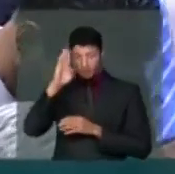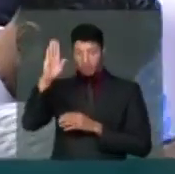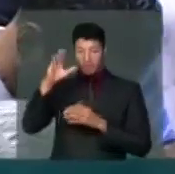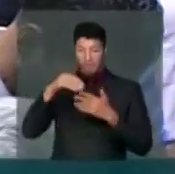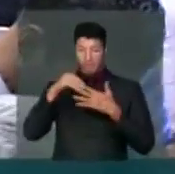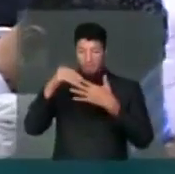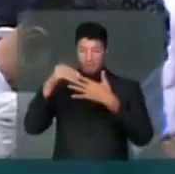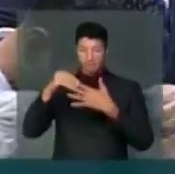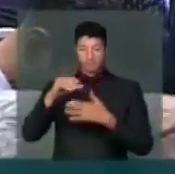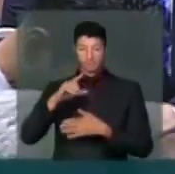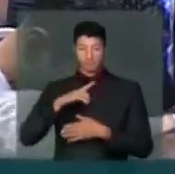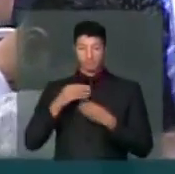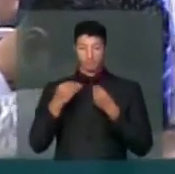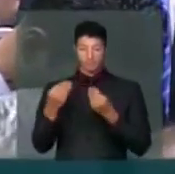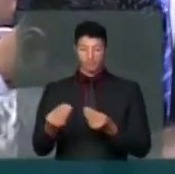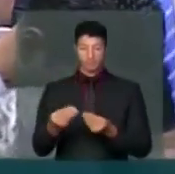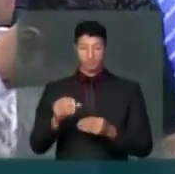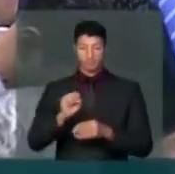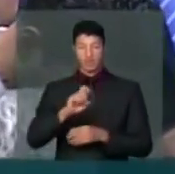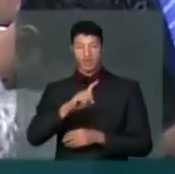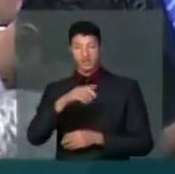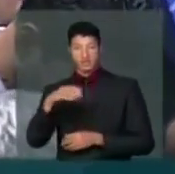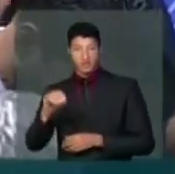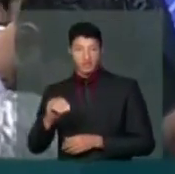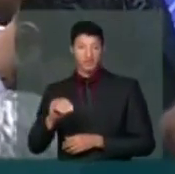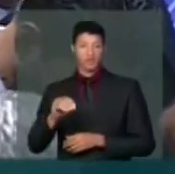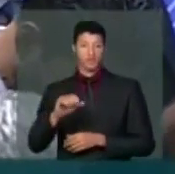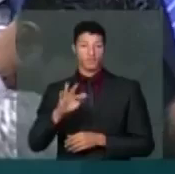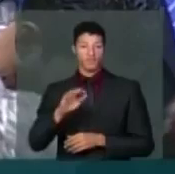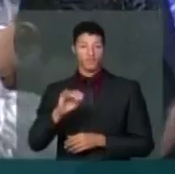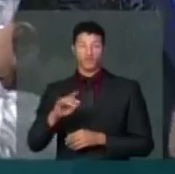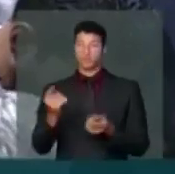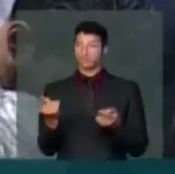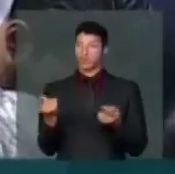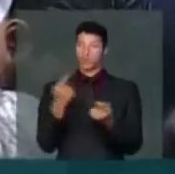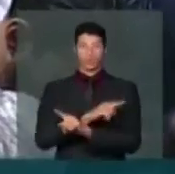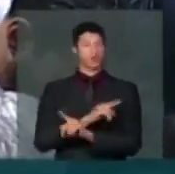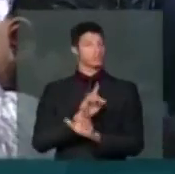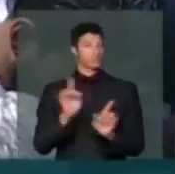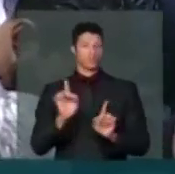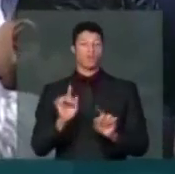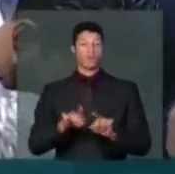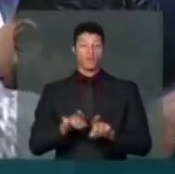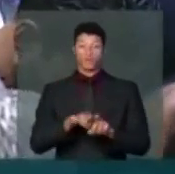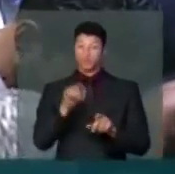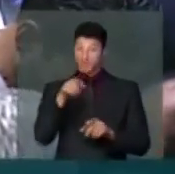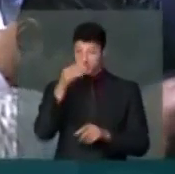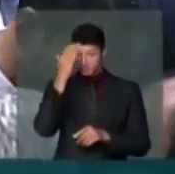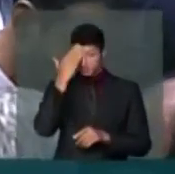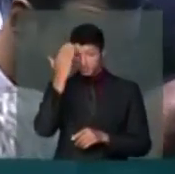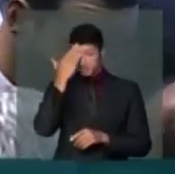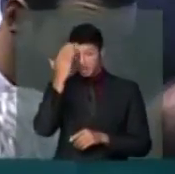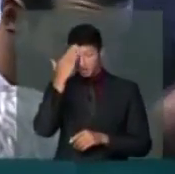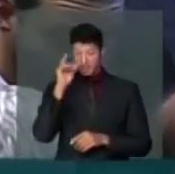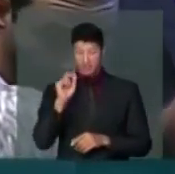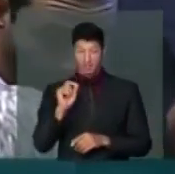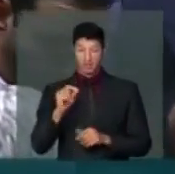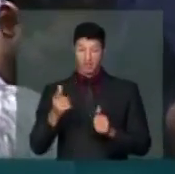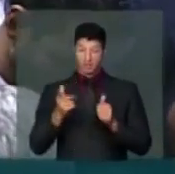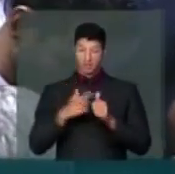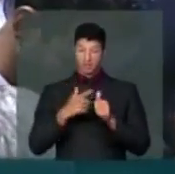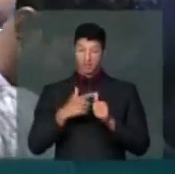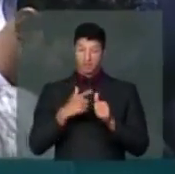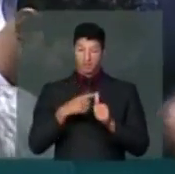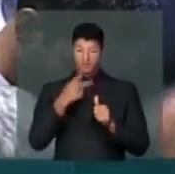que Vossa Excelência deu a esta sessão foi as avessas. Vossa Excelência sabe que